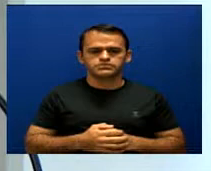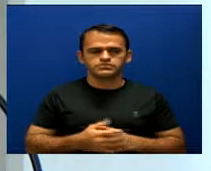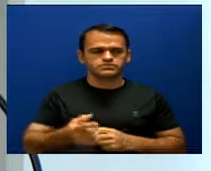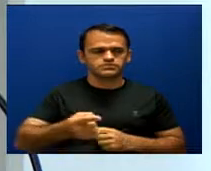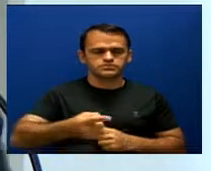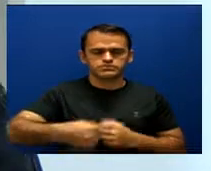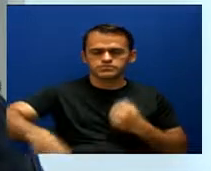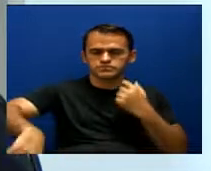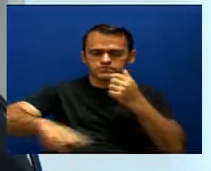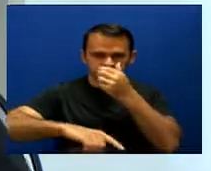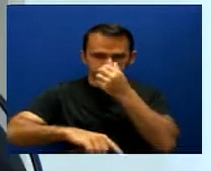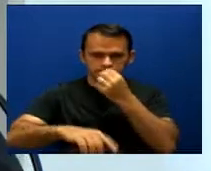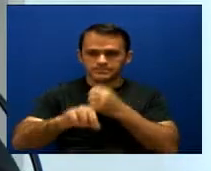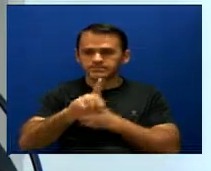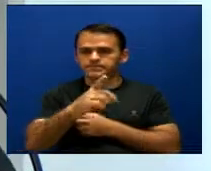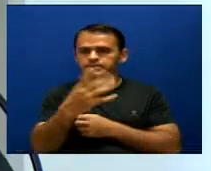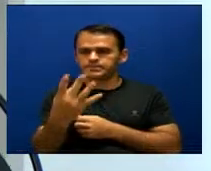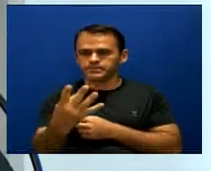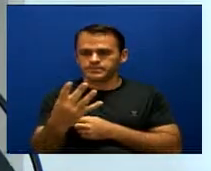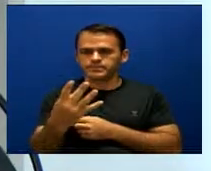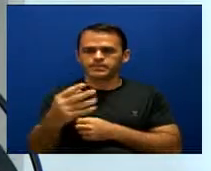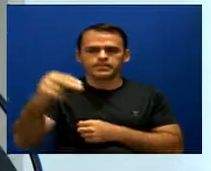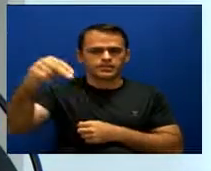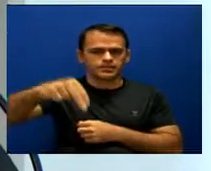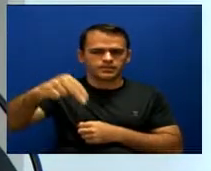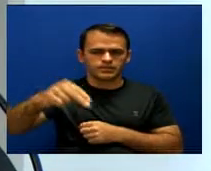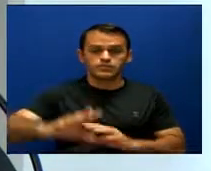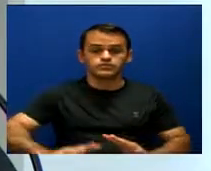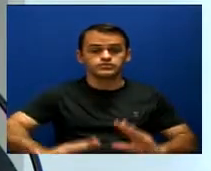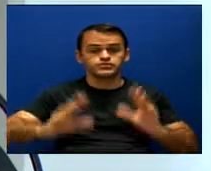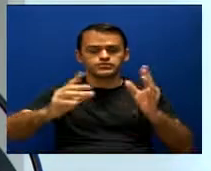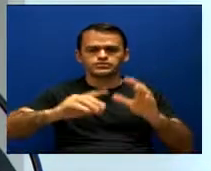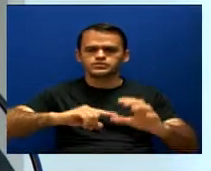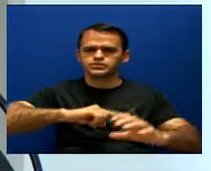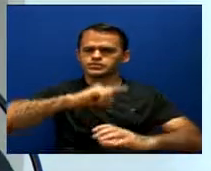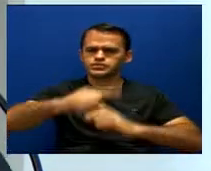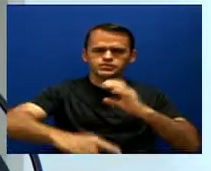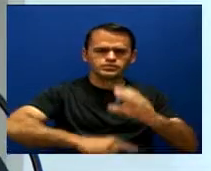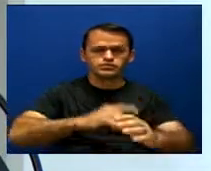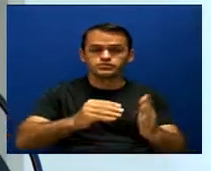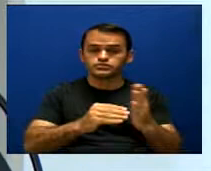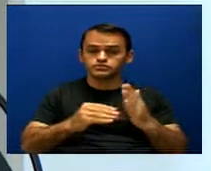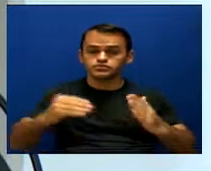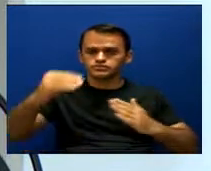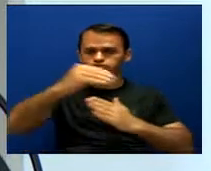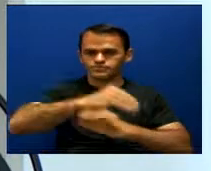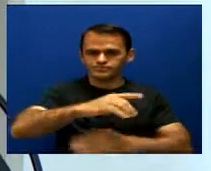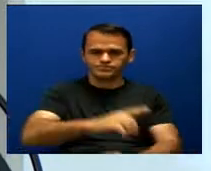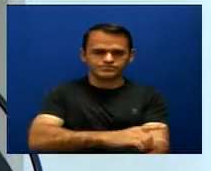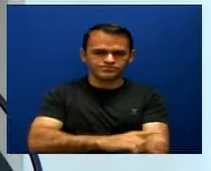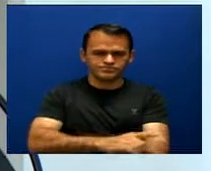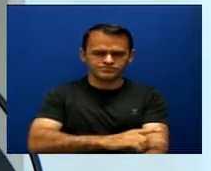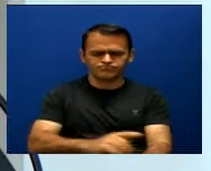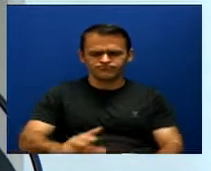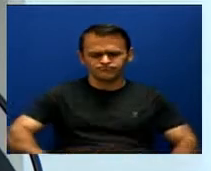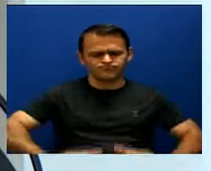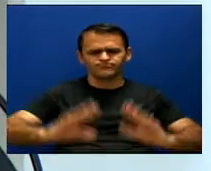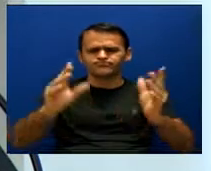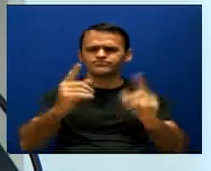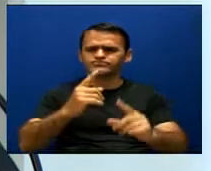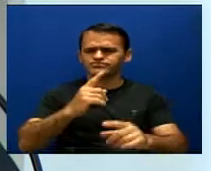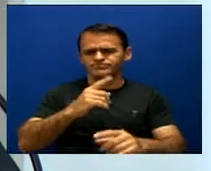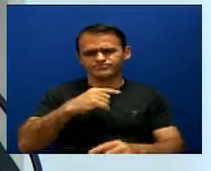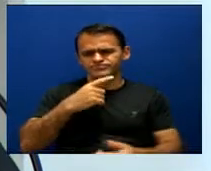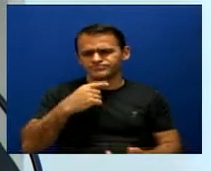Nós estamos, dia 14/11, comemorando o Dia Mundial do Diabetes. Eu acho que não temos nada para comemorar, porque o diabetes